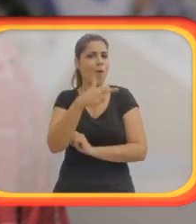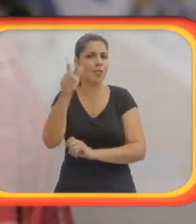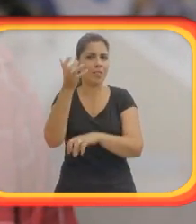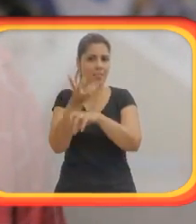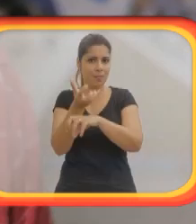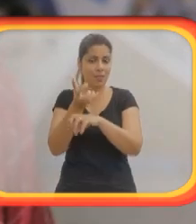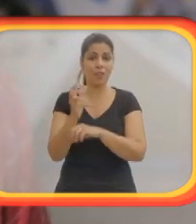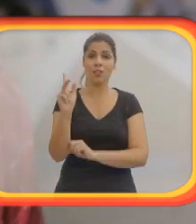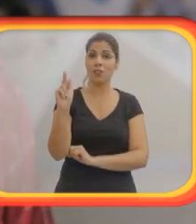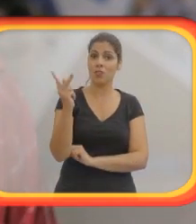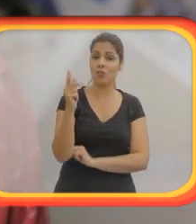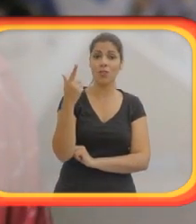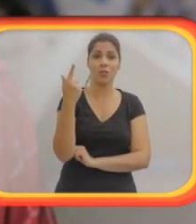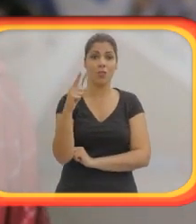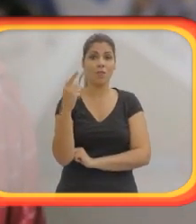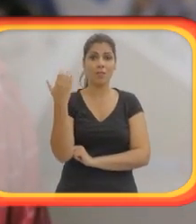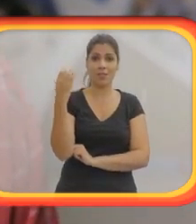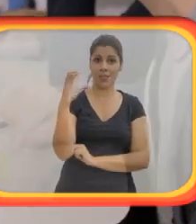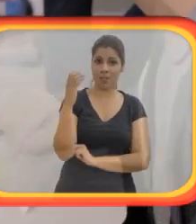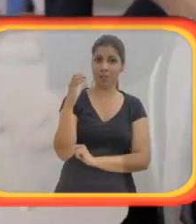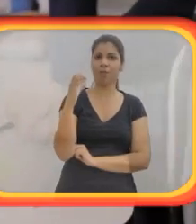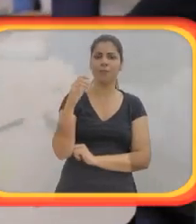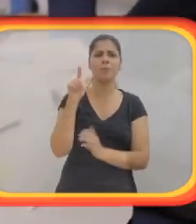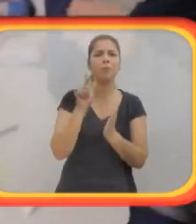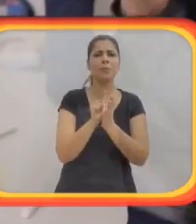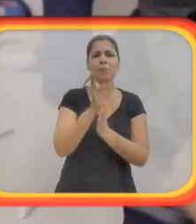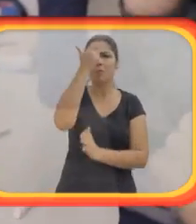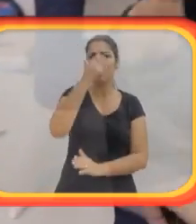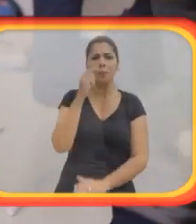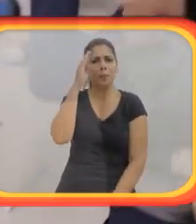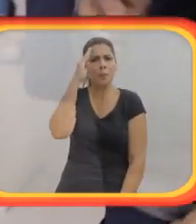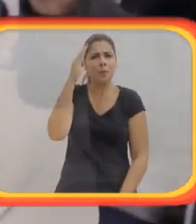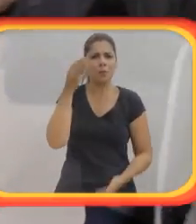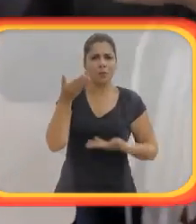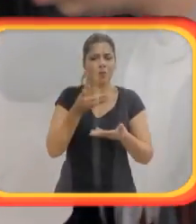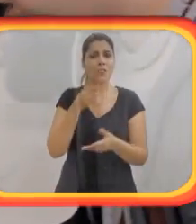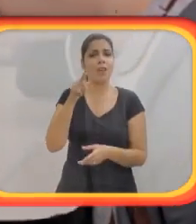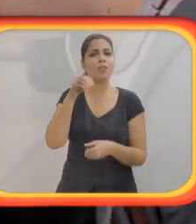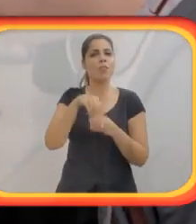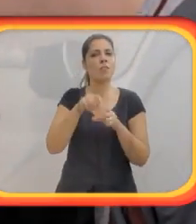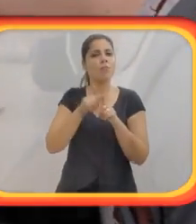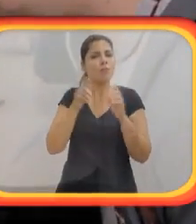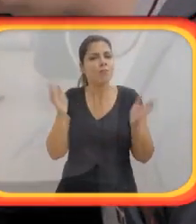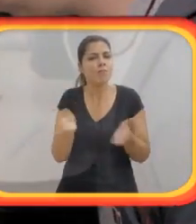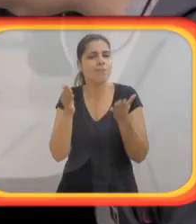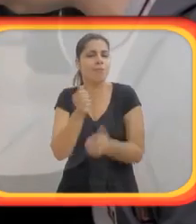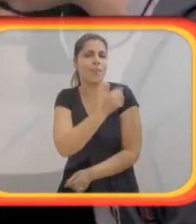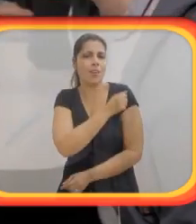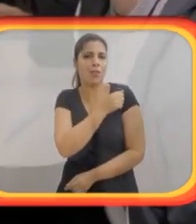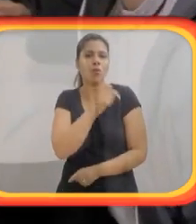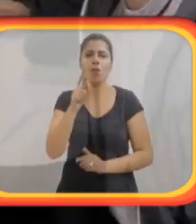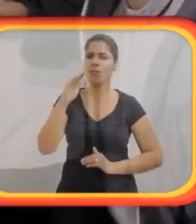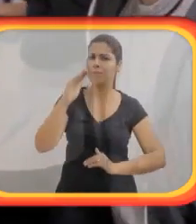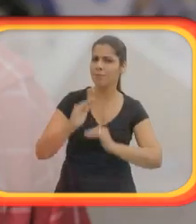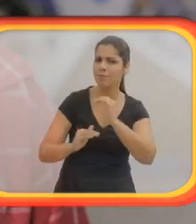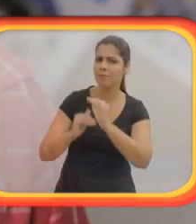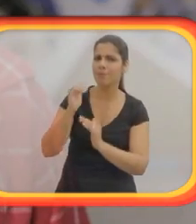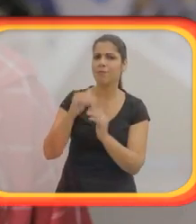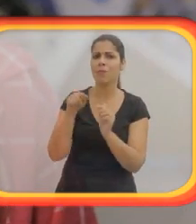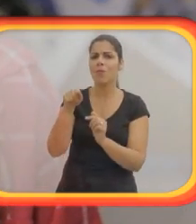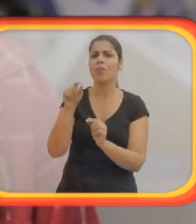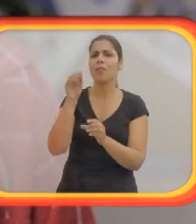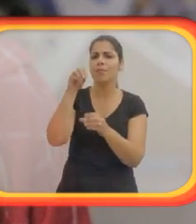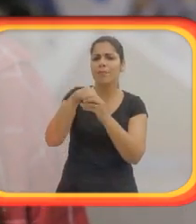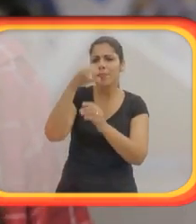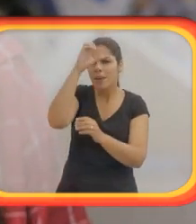matemática e mediadora deles também, nas outras disciplinas, história, geografia, ciências. O papel principal do